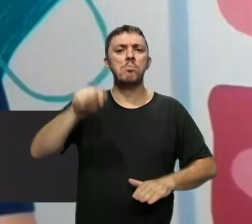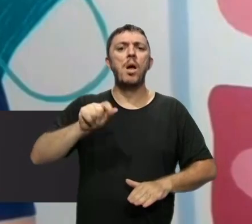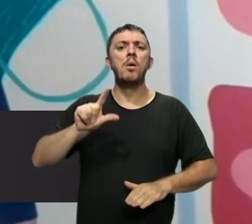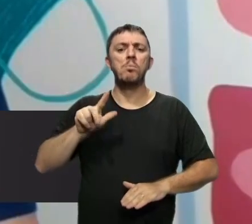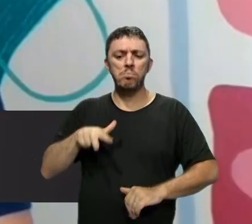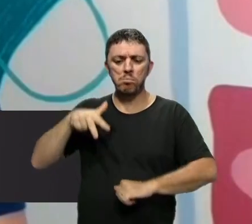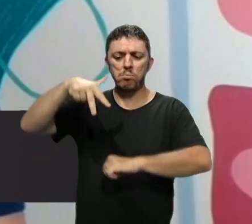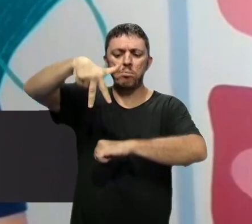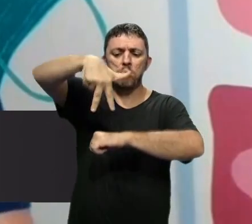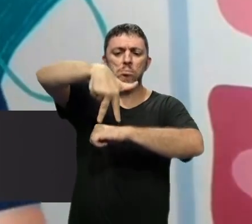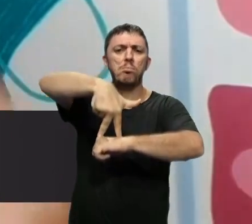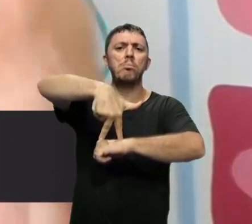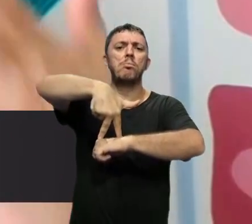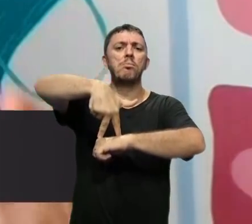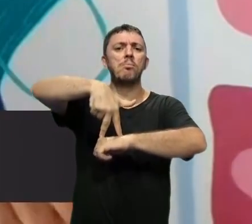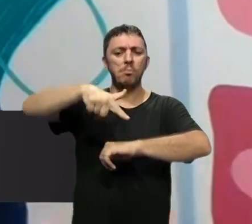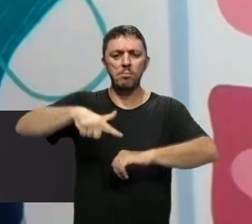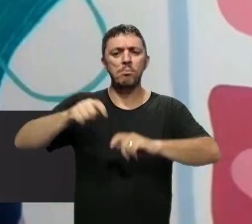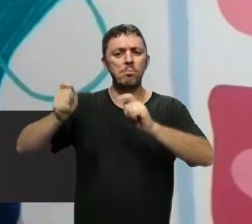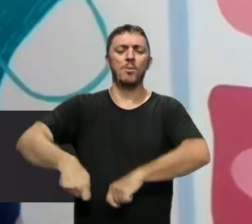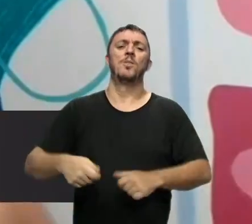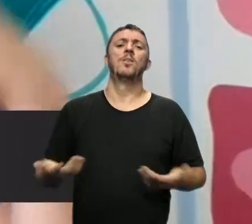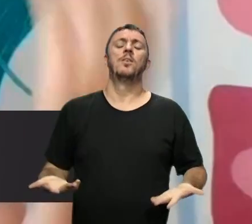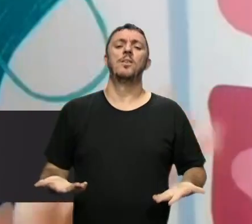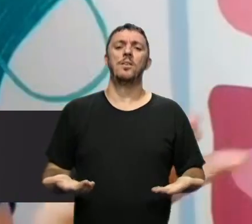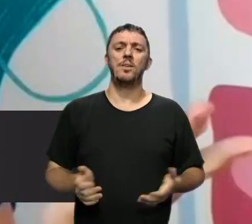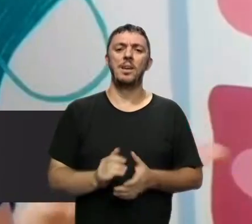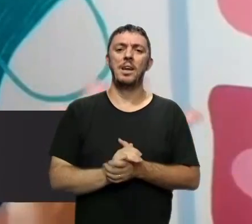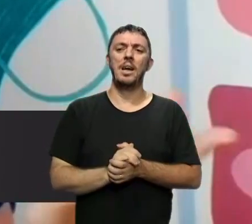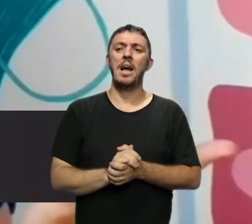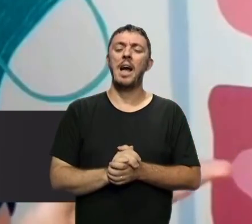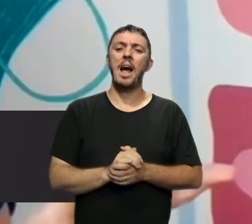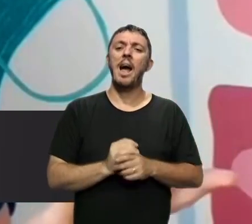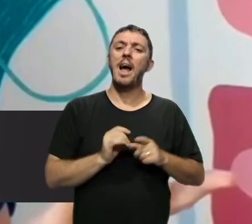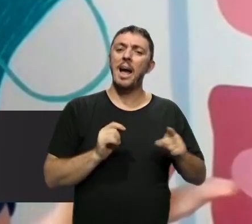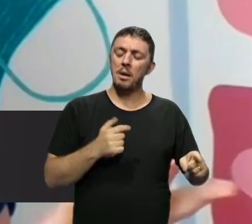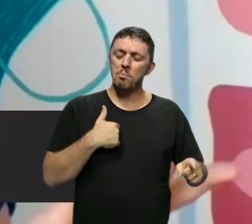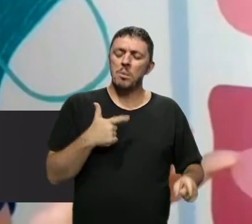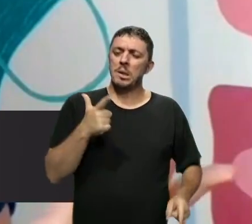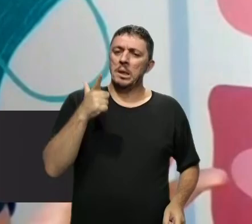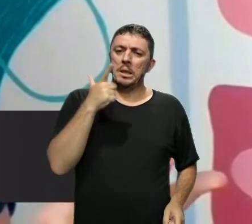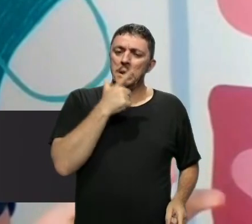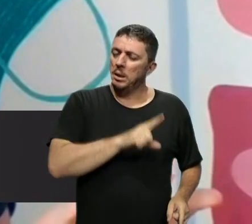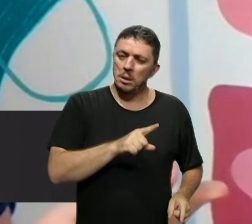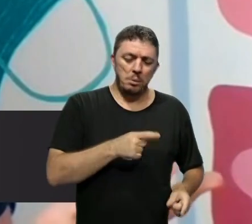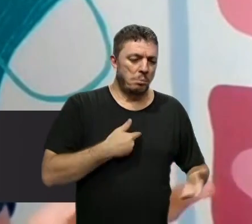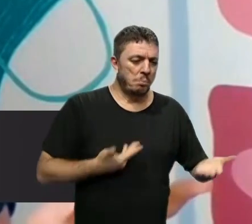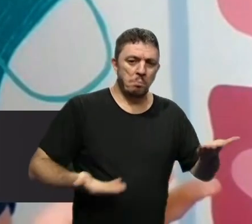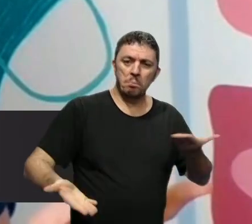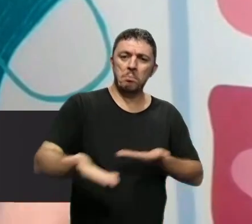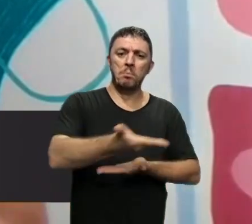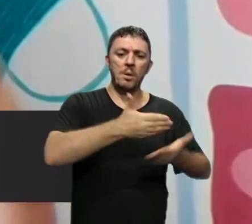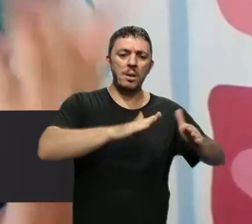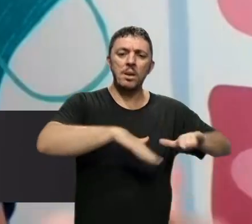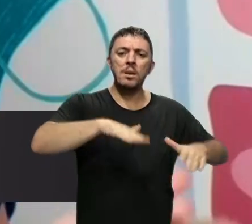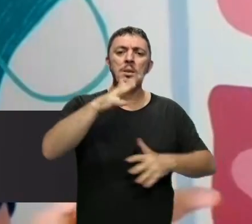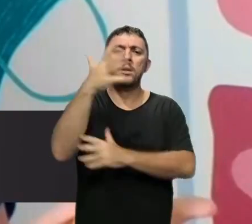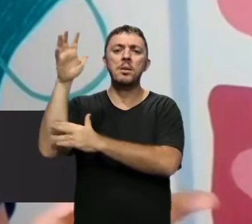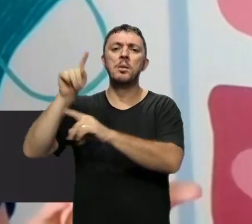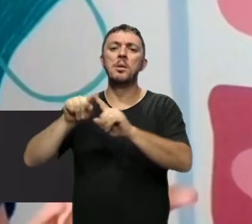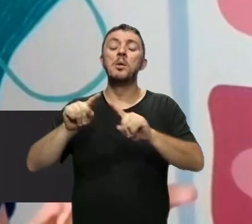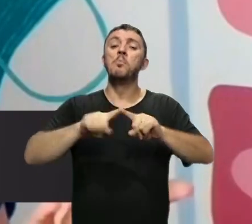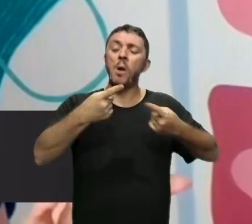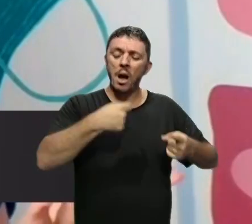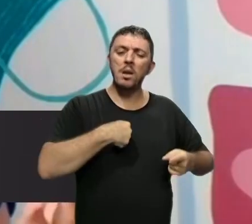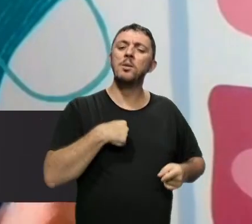E aí, conforme esse lugar também me ensinou, mesmo que eu não consegui fazer a relação entre criança e natureza acontecer,